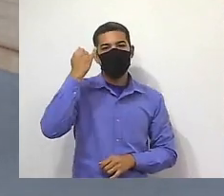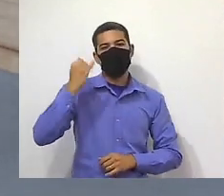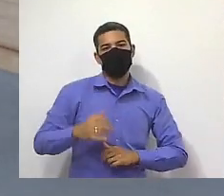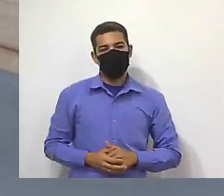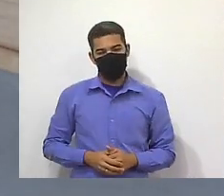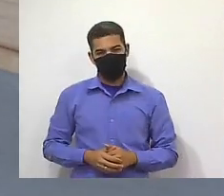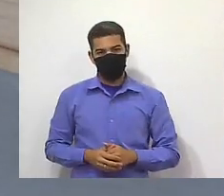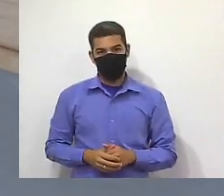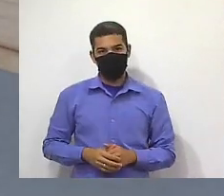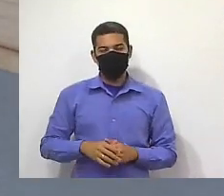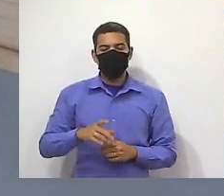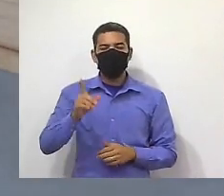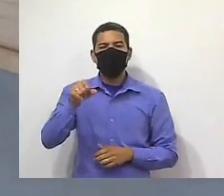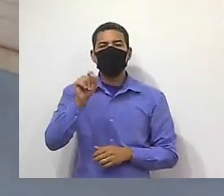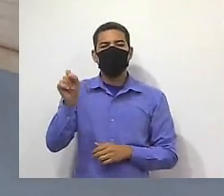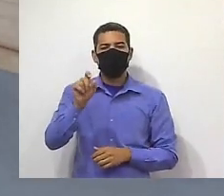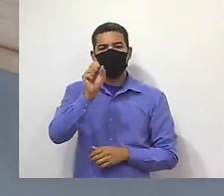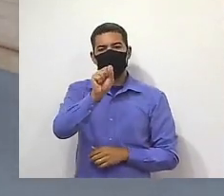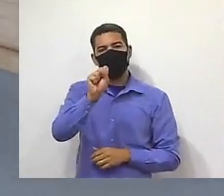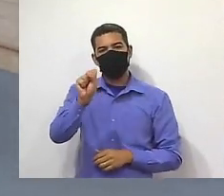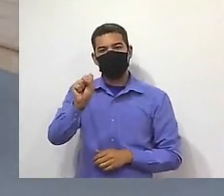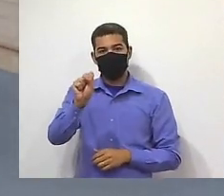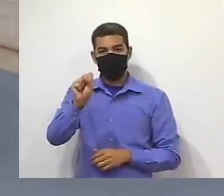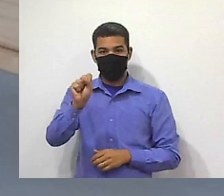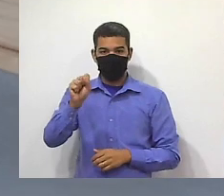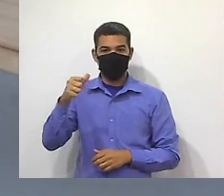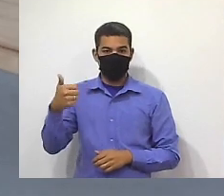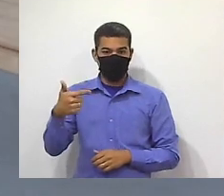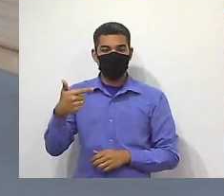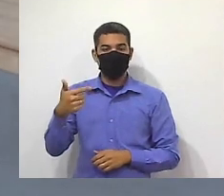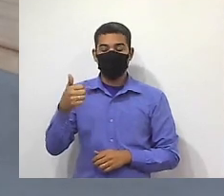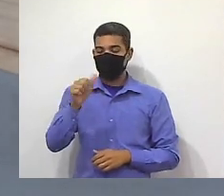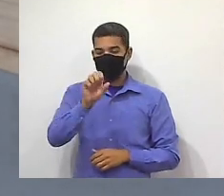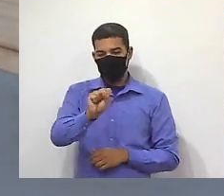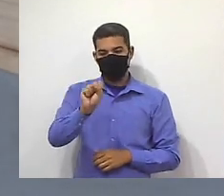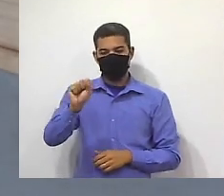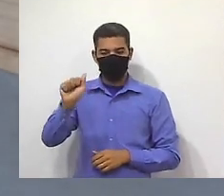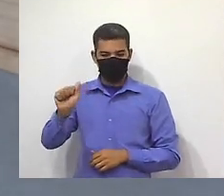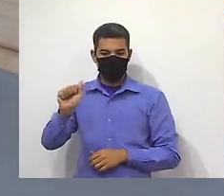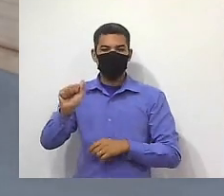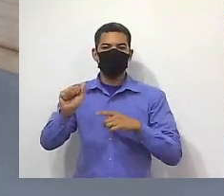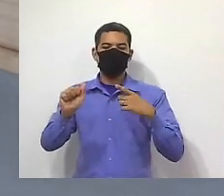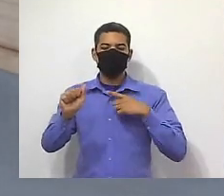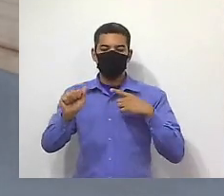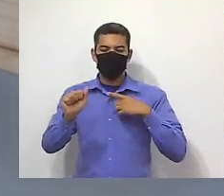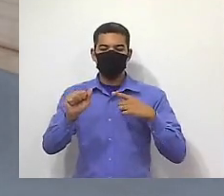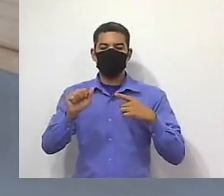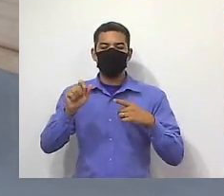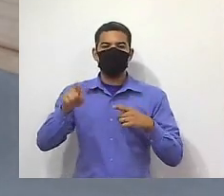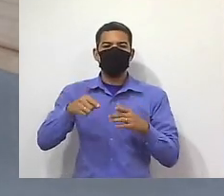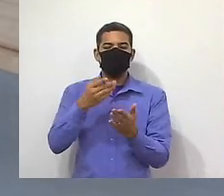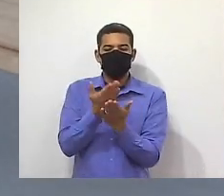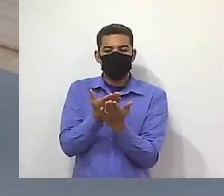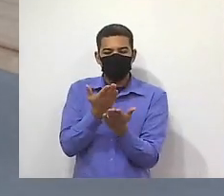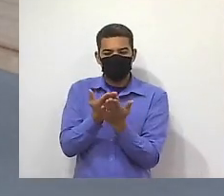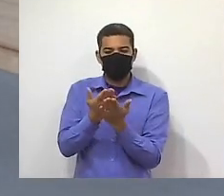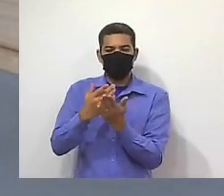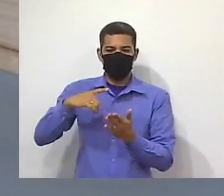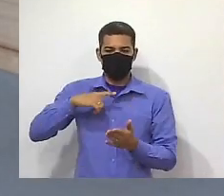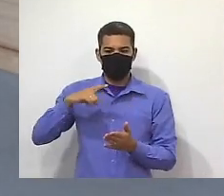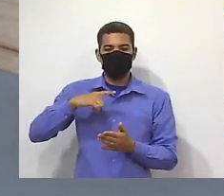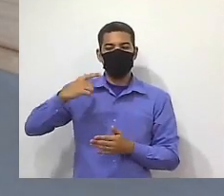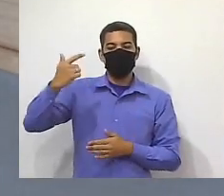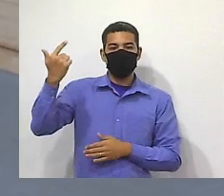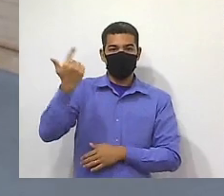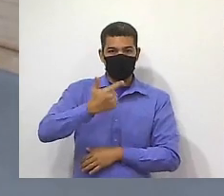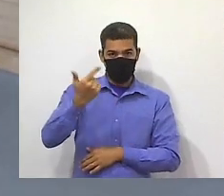a respeito do sistema seriado de avaliação. Então, você que é estudante aí do segundo